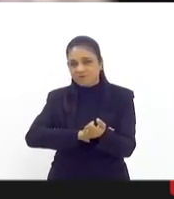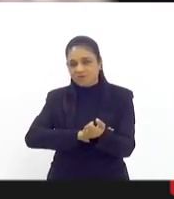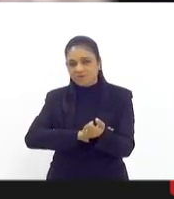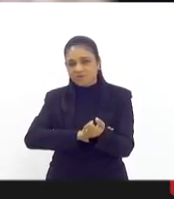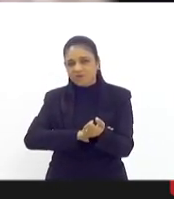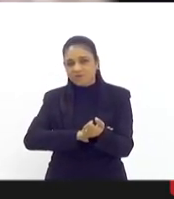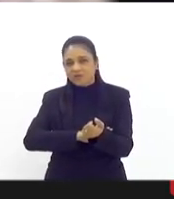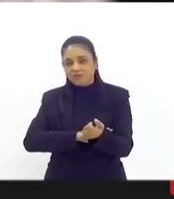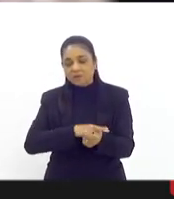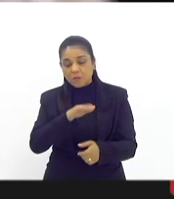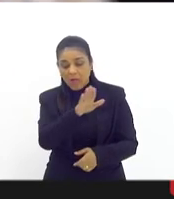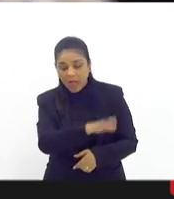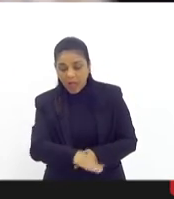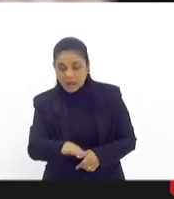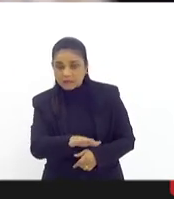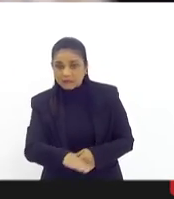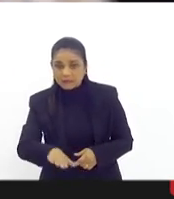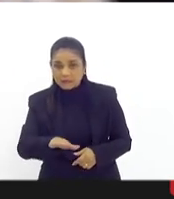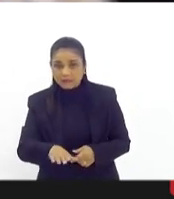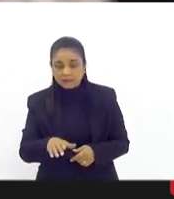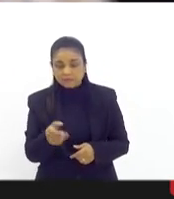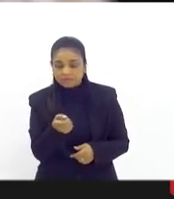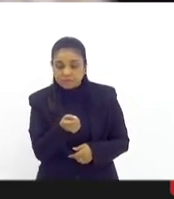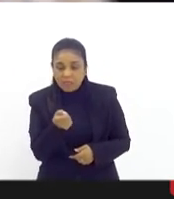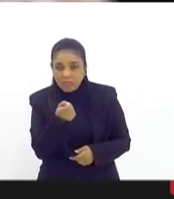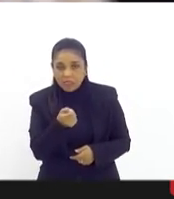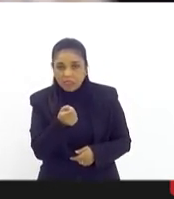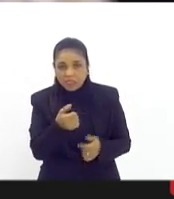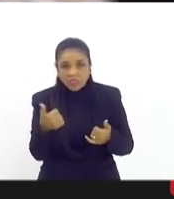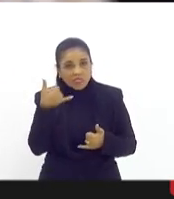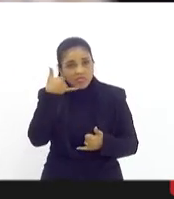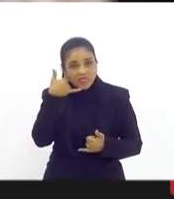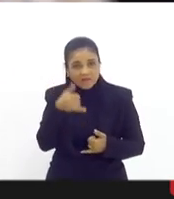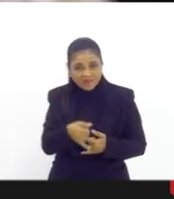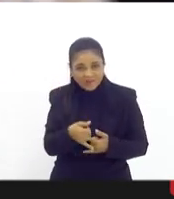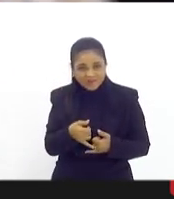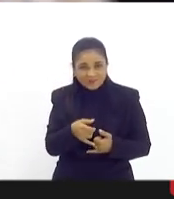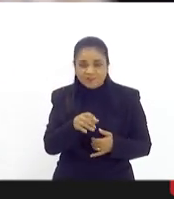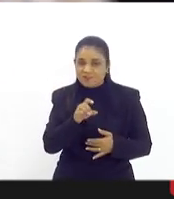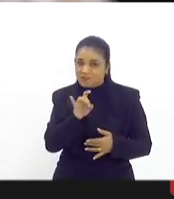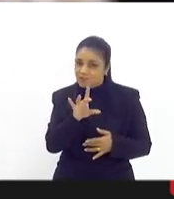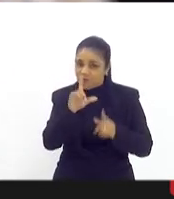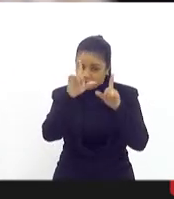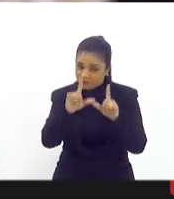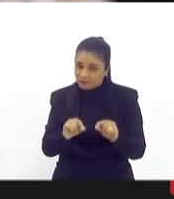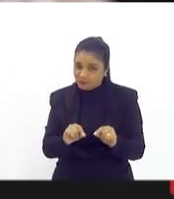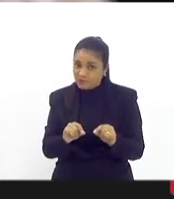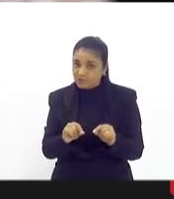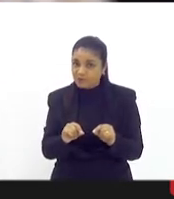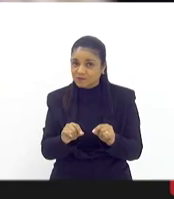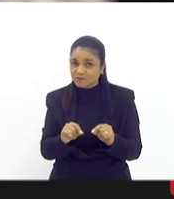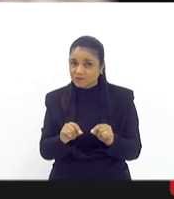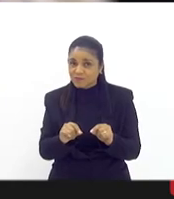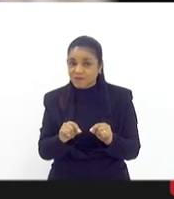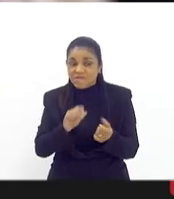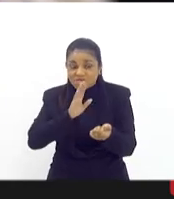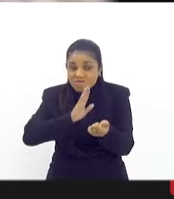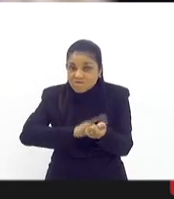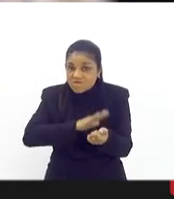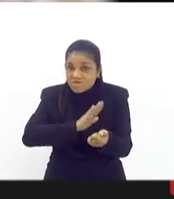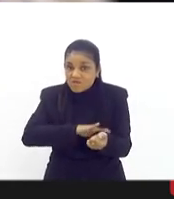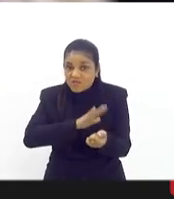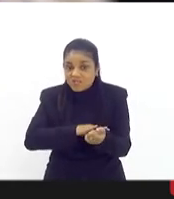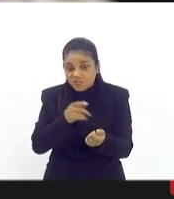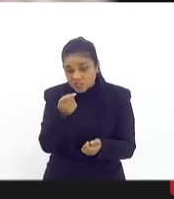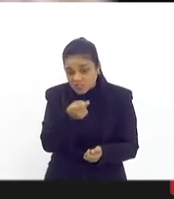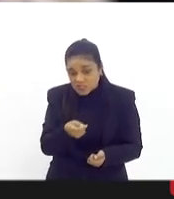na mão de crianças e adolescentes não se trata apenas de desinformação e radicalização. A gente está falando de vício. O